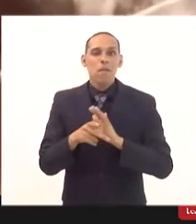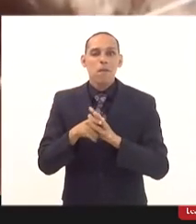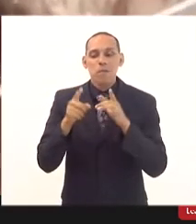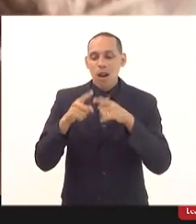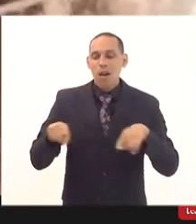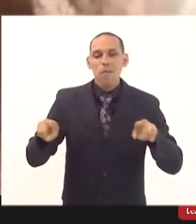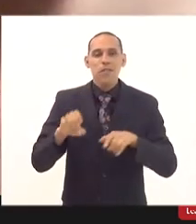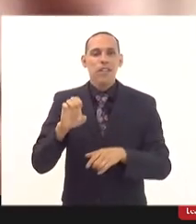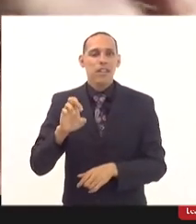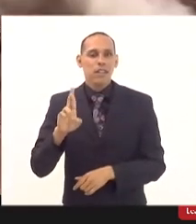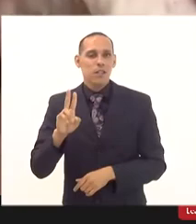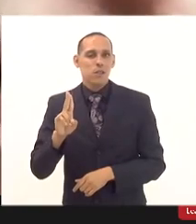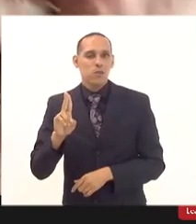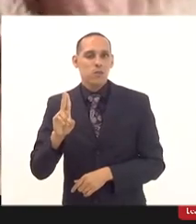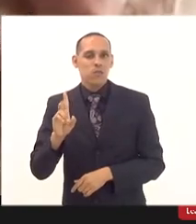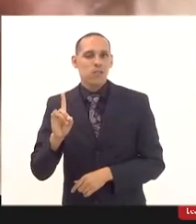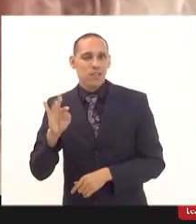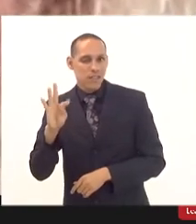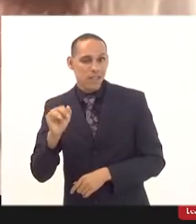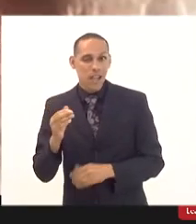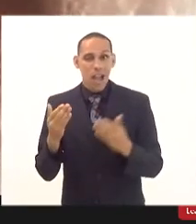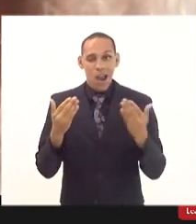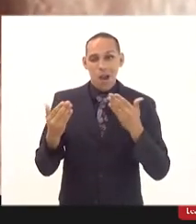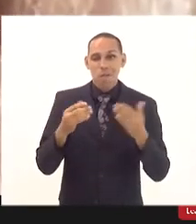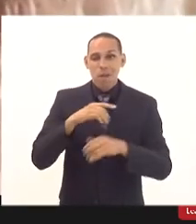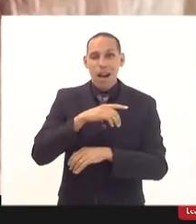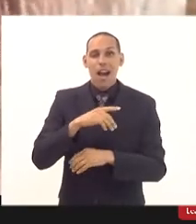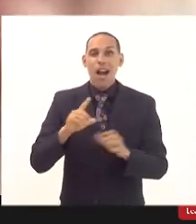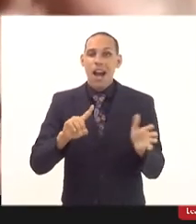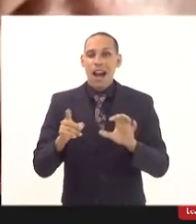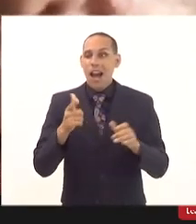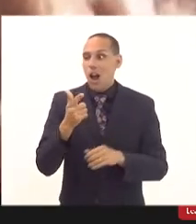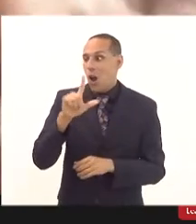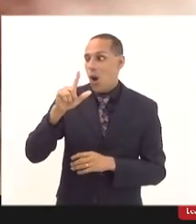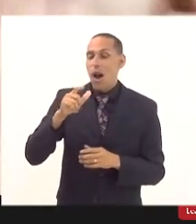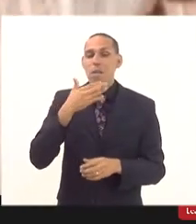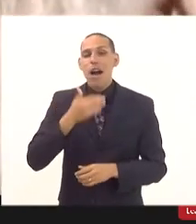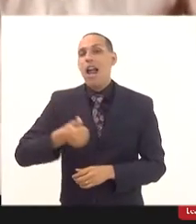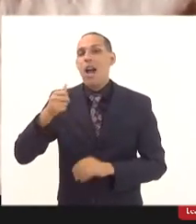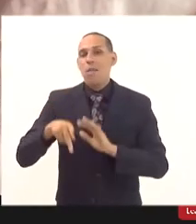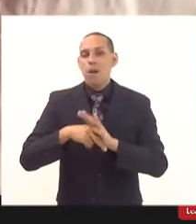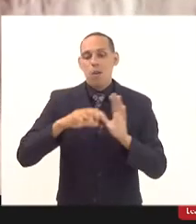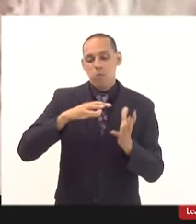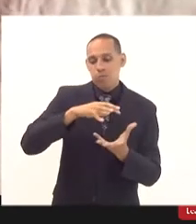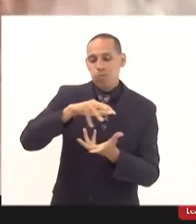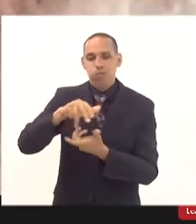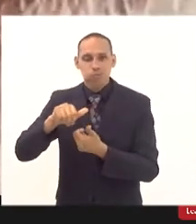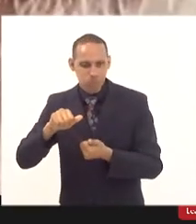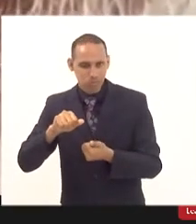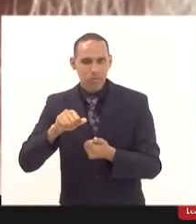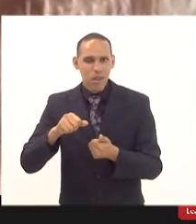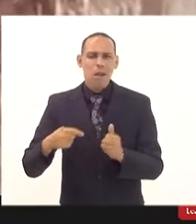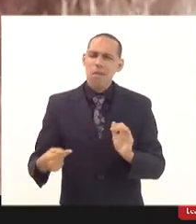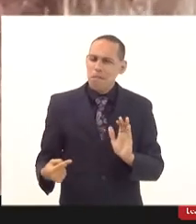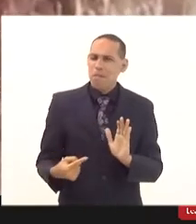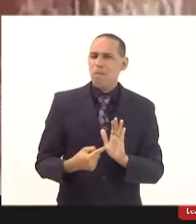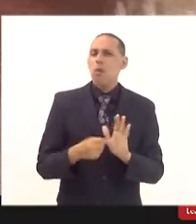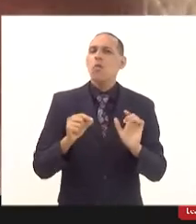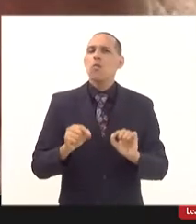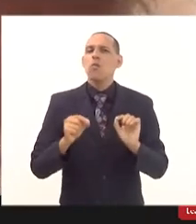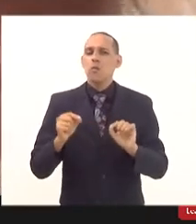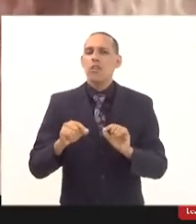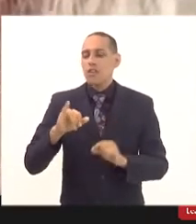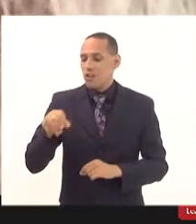rádio ao seu apogeu equiparando as melhores do mundo é ponto Pacífico afirmar que os anos JK